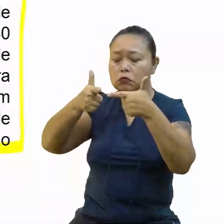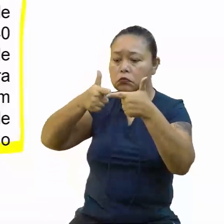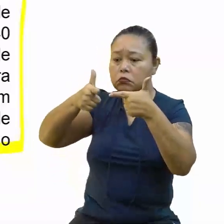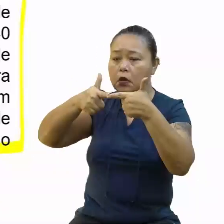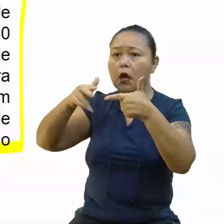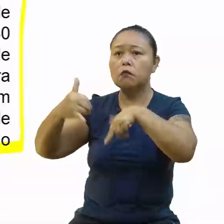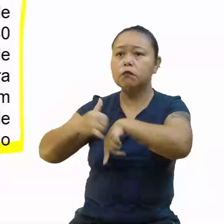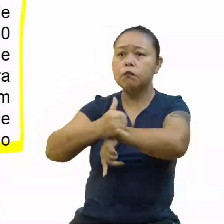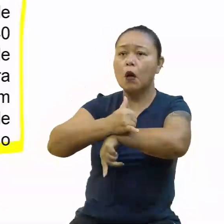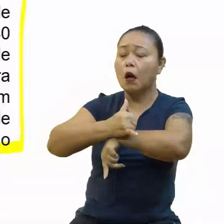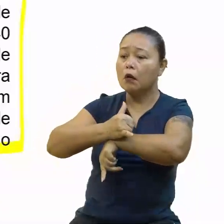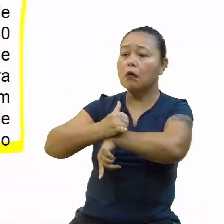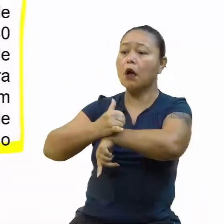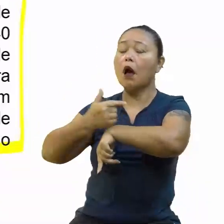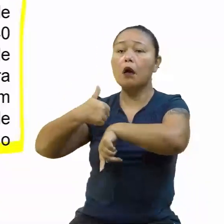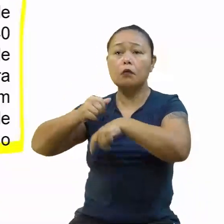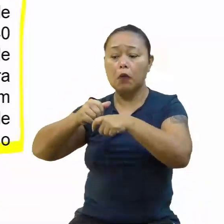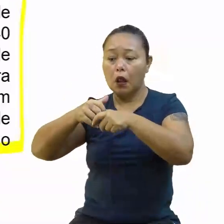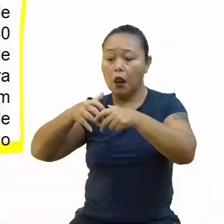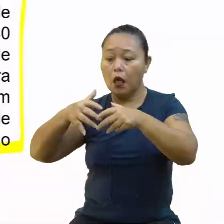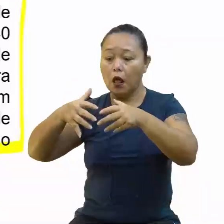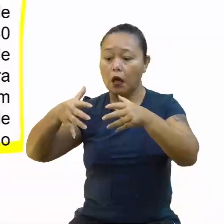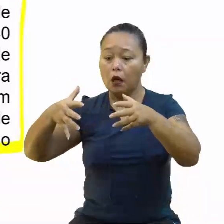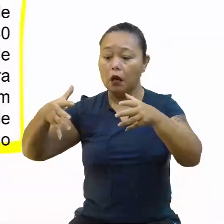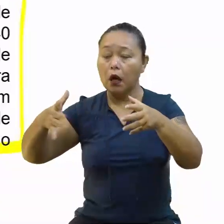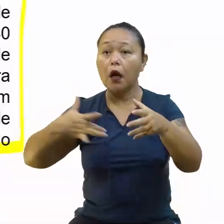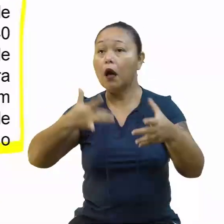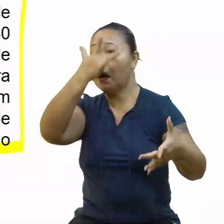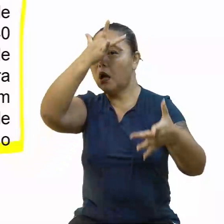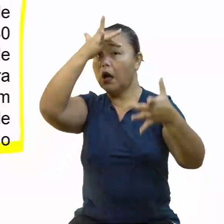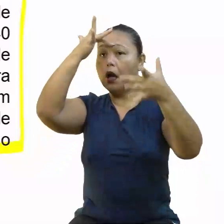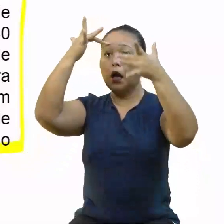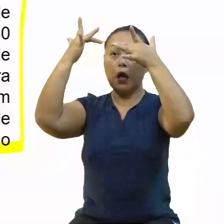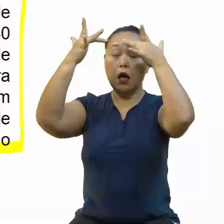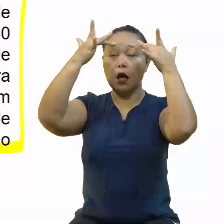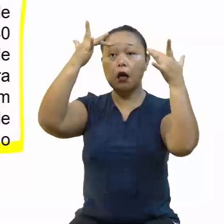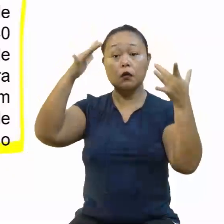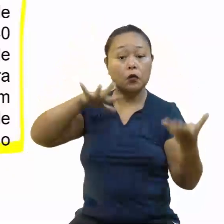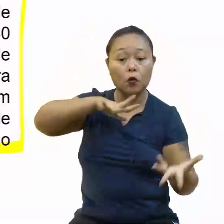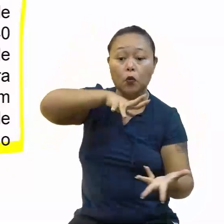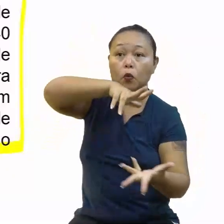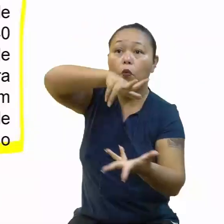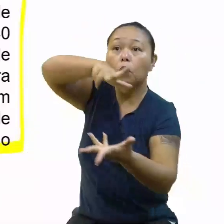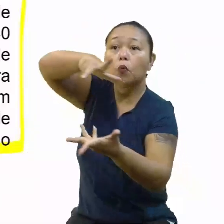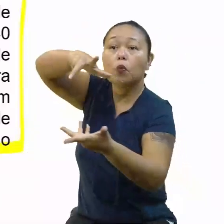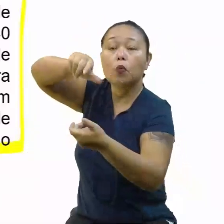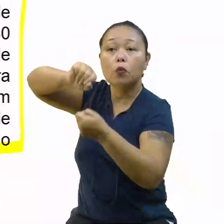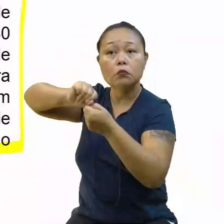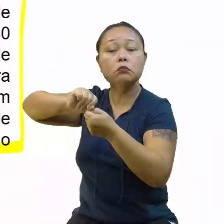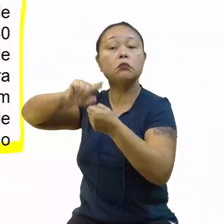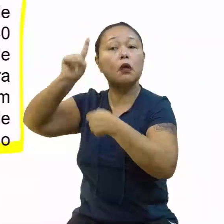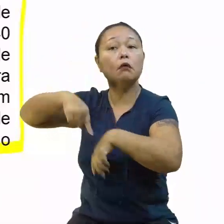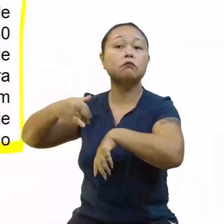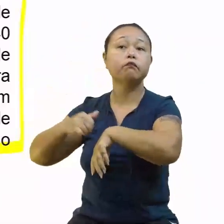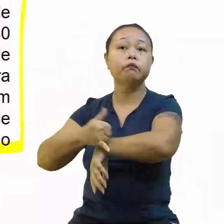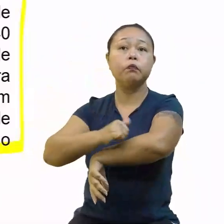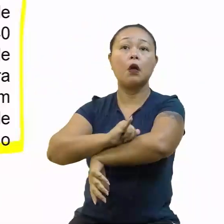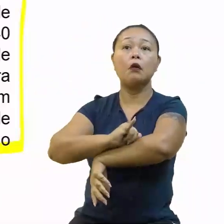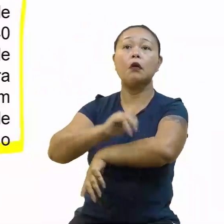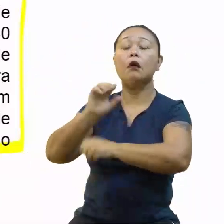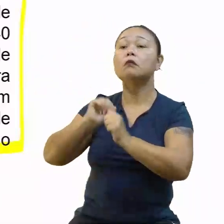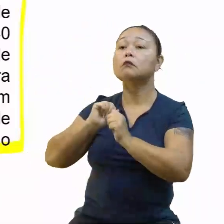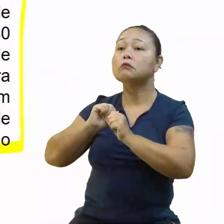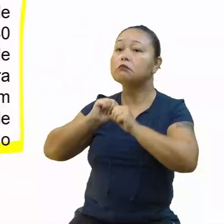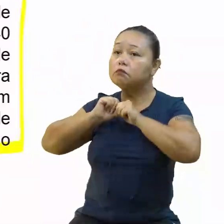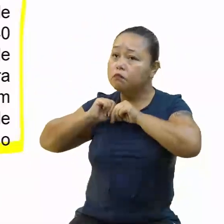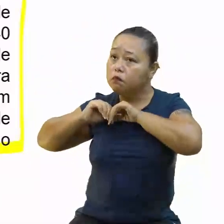de pessoas em todo o mundo. Então, aqui a gente tem uma palavra que é importante, que é a epidemia